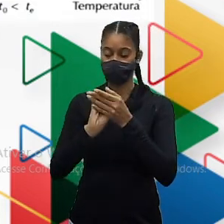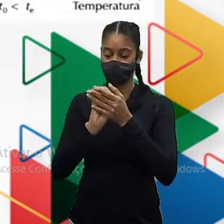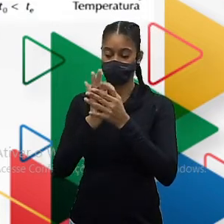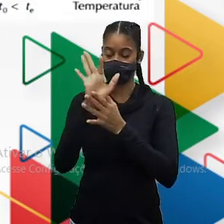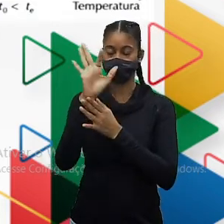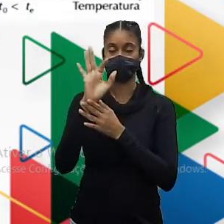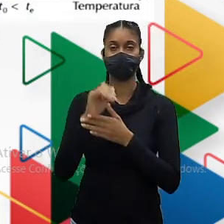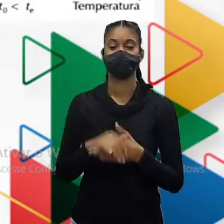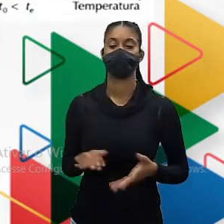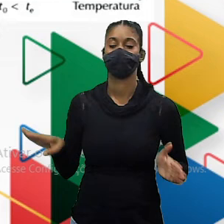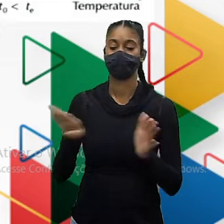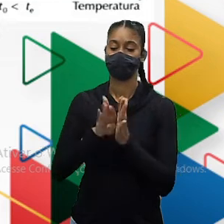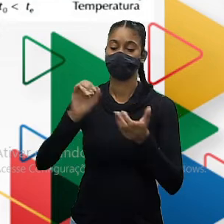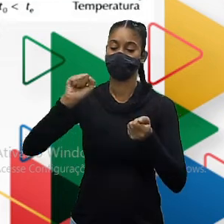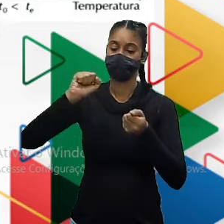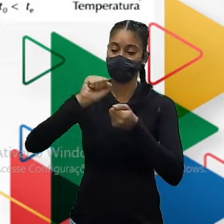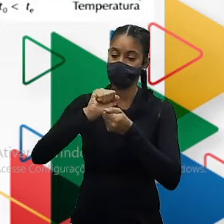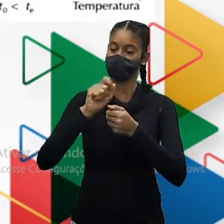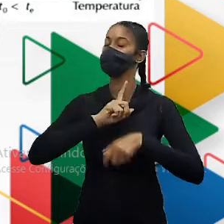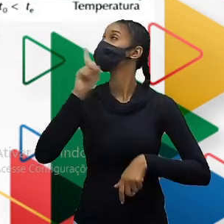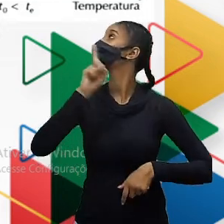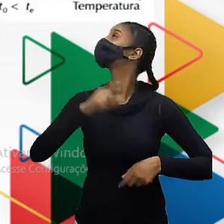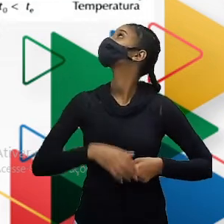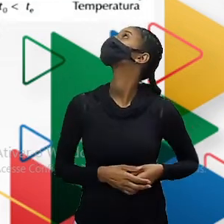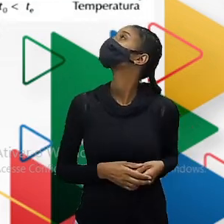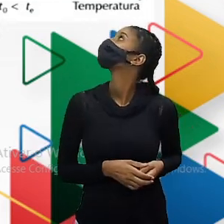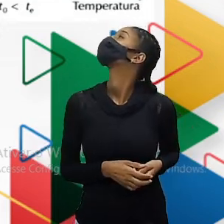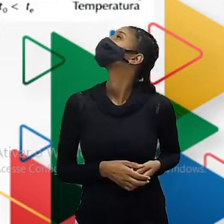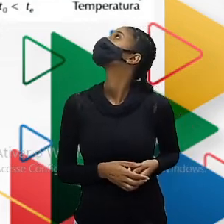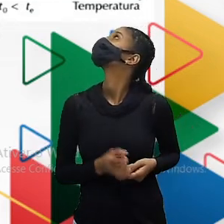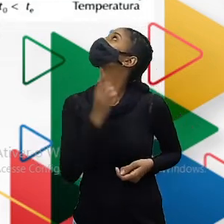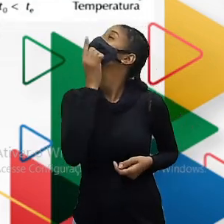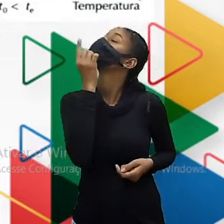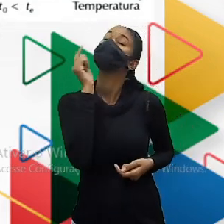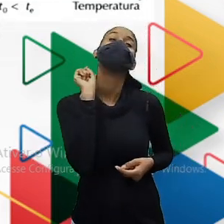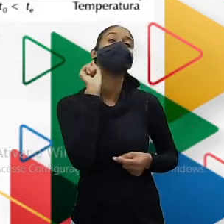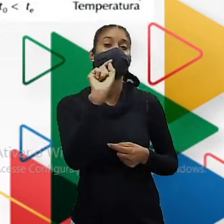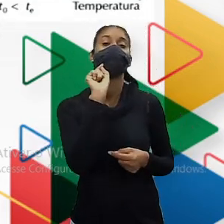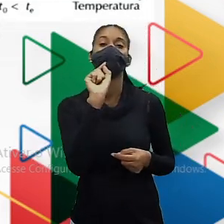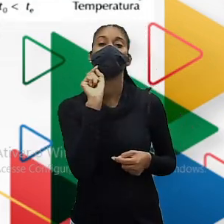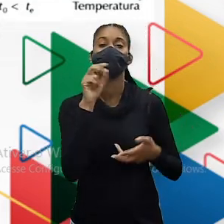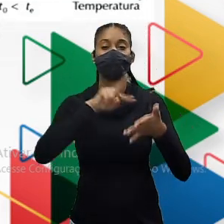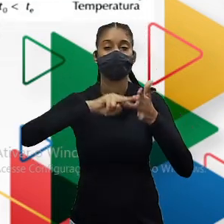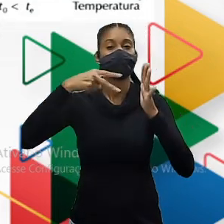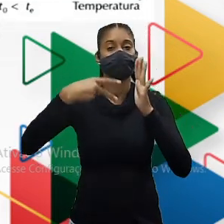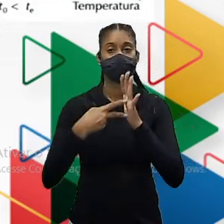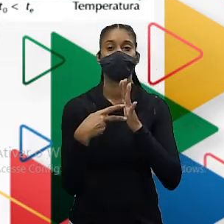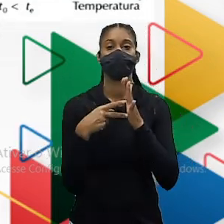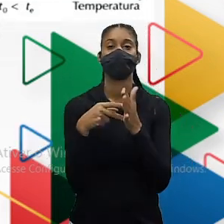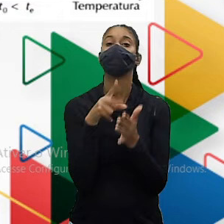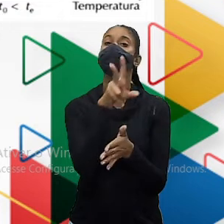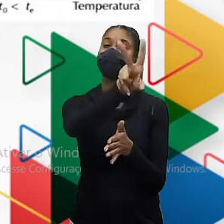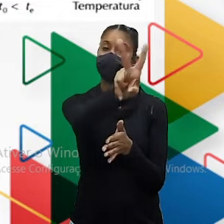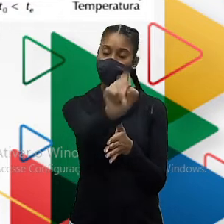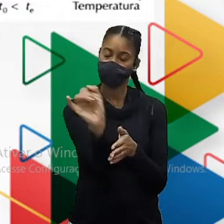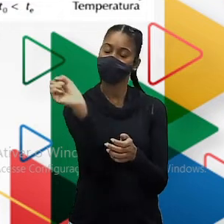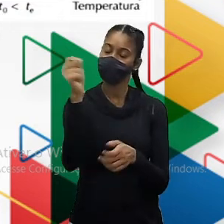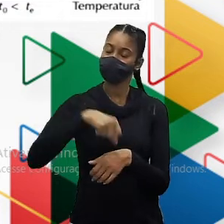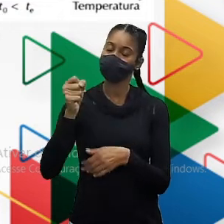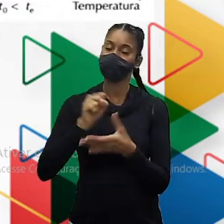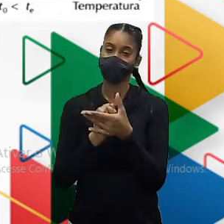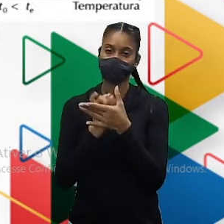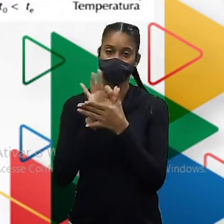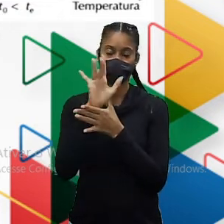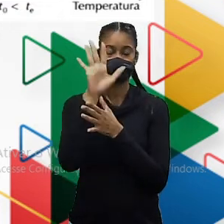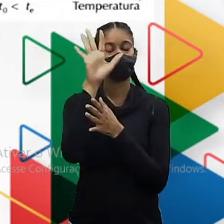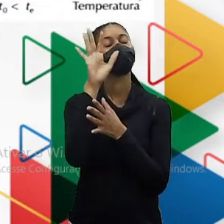essa pressão aqui, ó, nessa altura dessa linha, desse pontilhado aqui, esse líquido está pronto para ferver. O que a gente